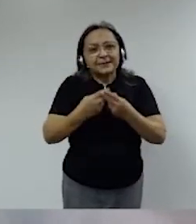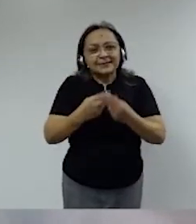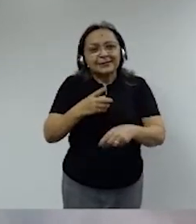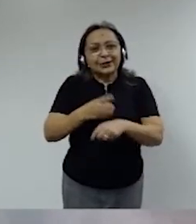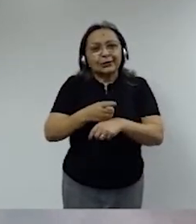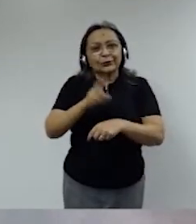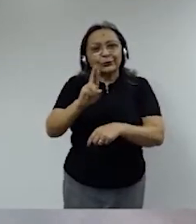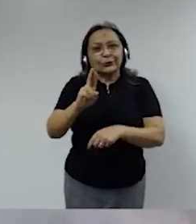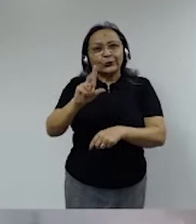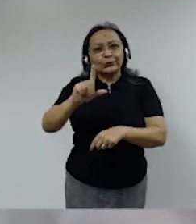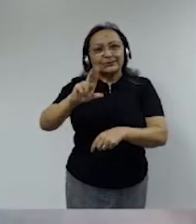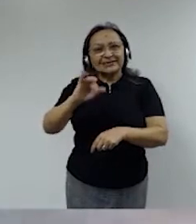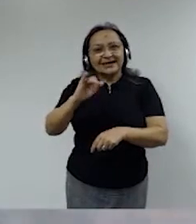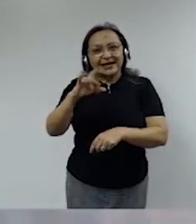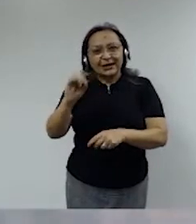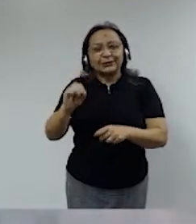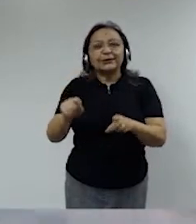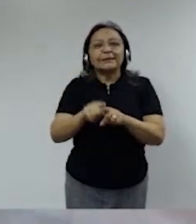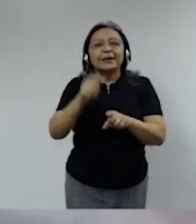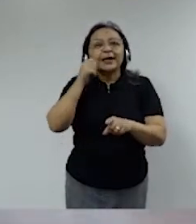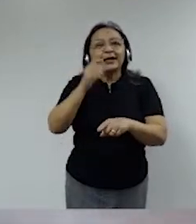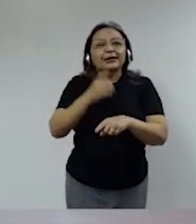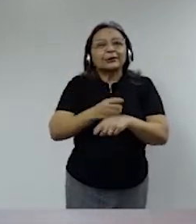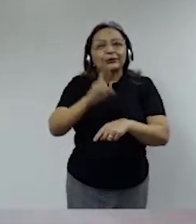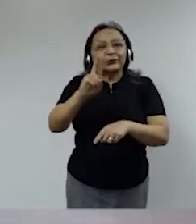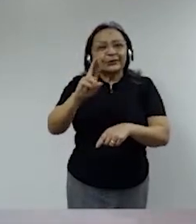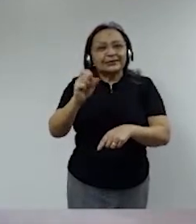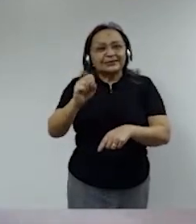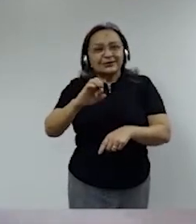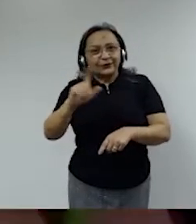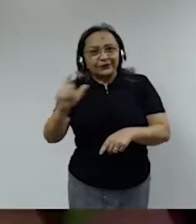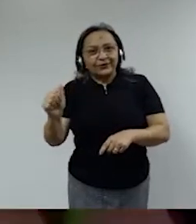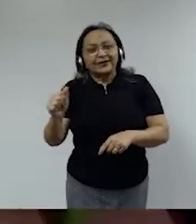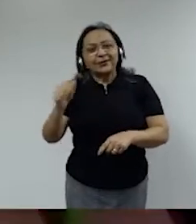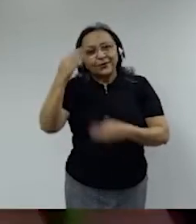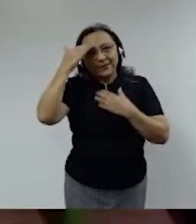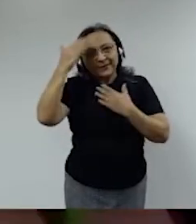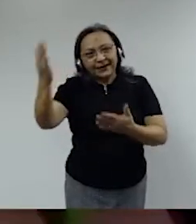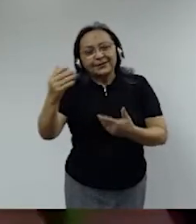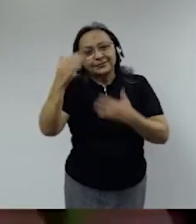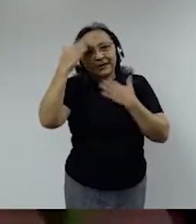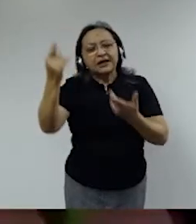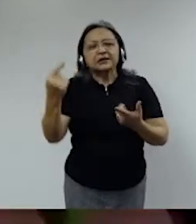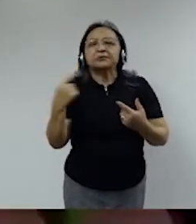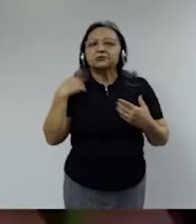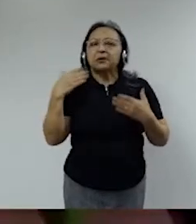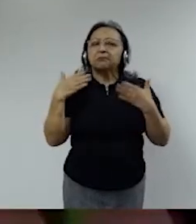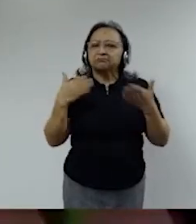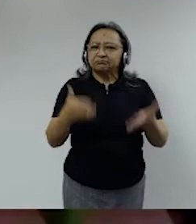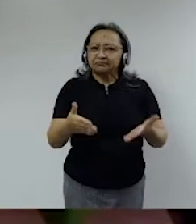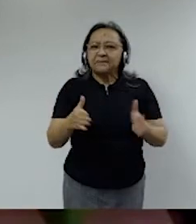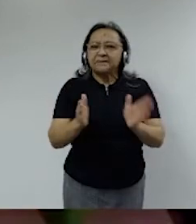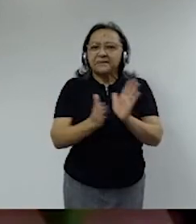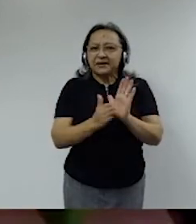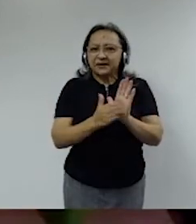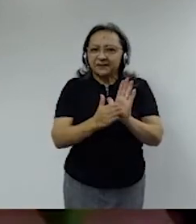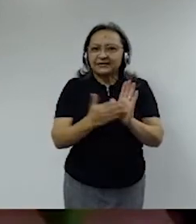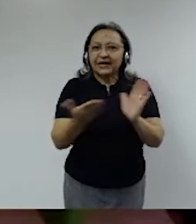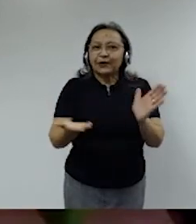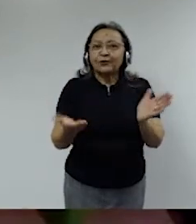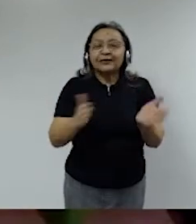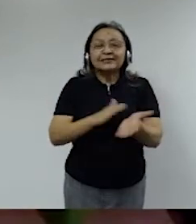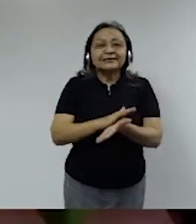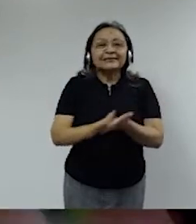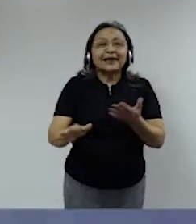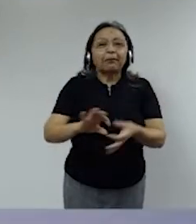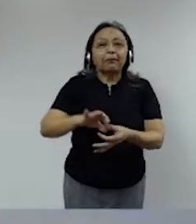da doutora Silvia, e obrigado, Ana, muito obrigado. Bela participação, parabéns. Agora, sem maiores delongas,